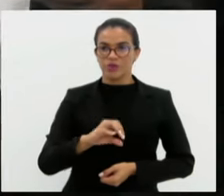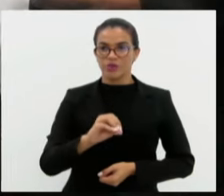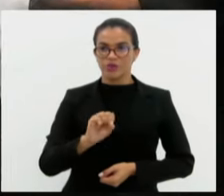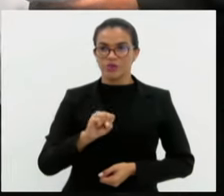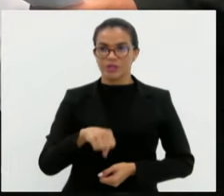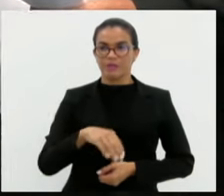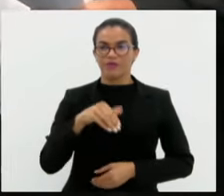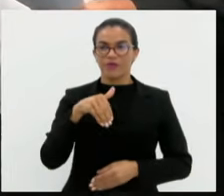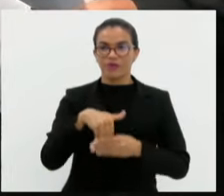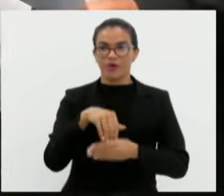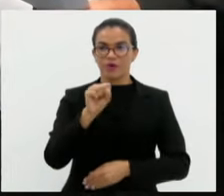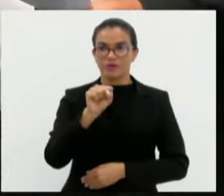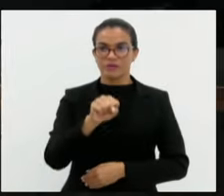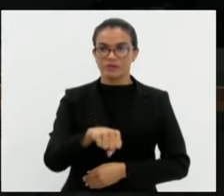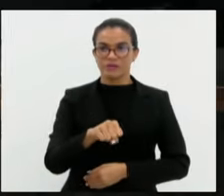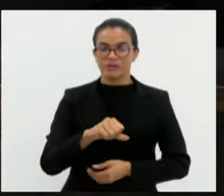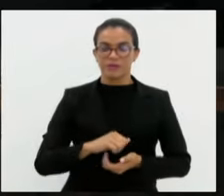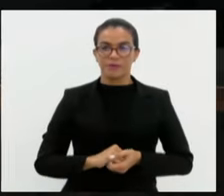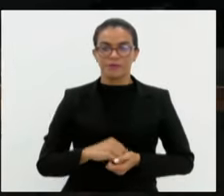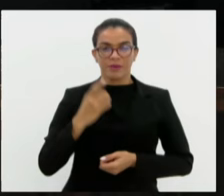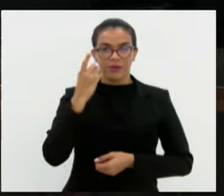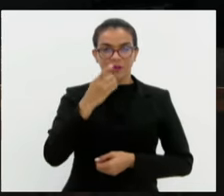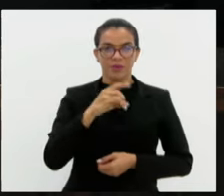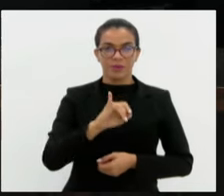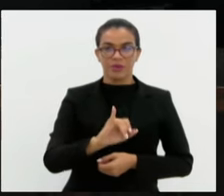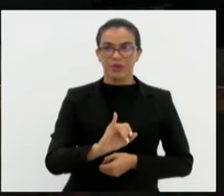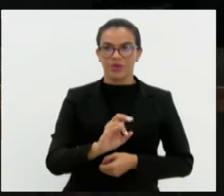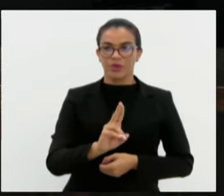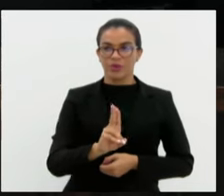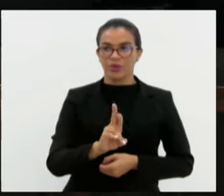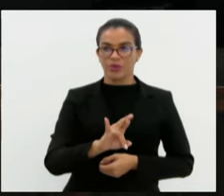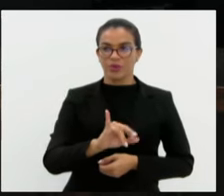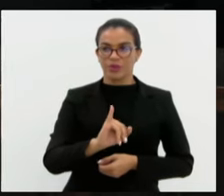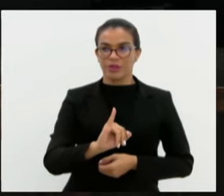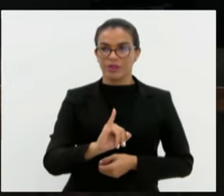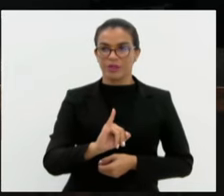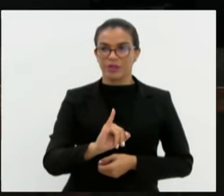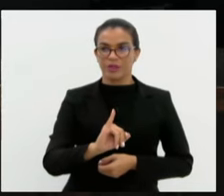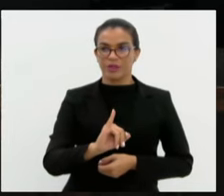Voto sim, presidente. Obrigado. Deputado Yuri.